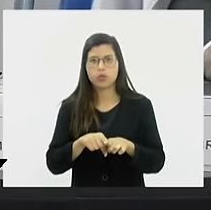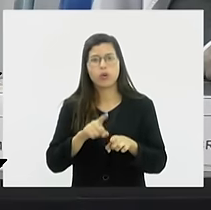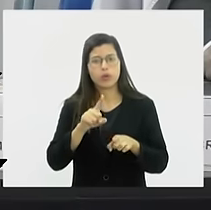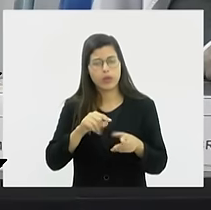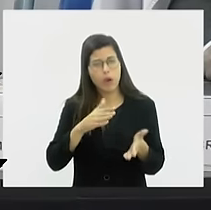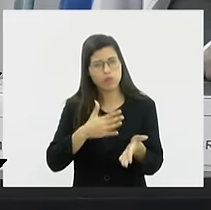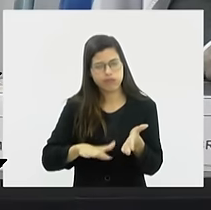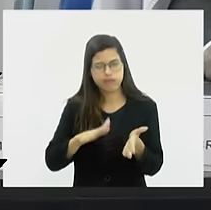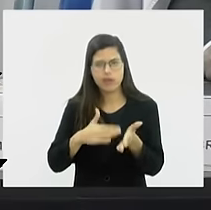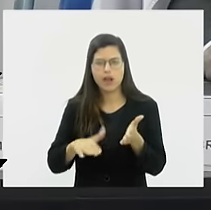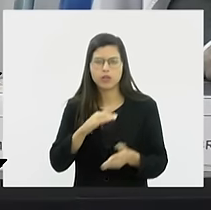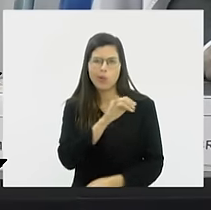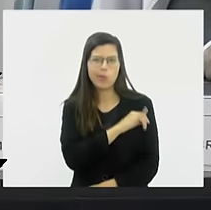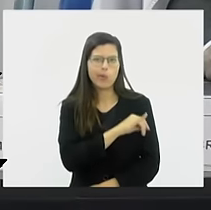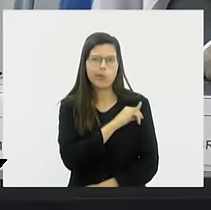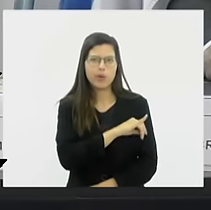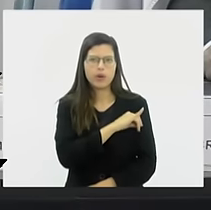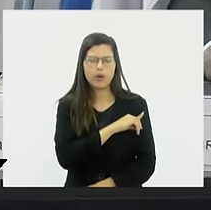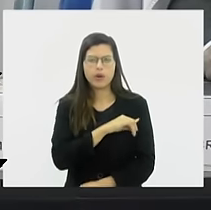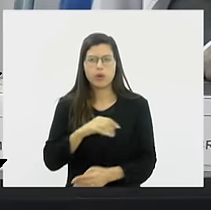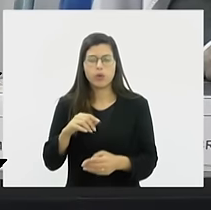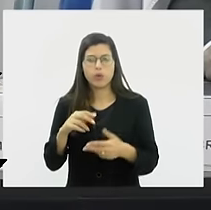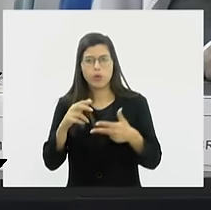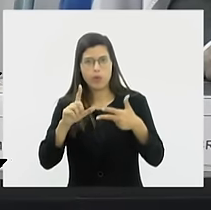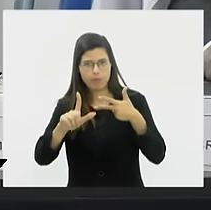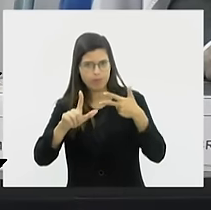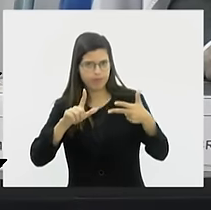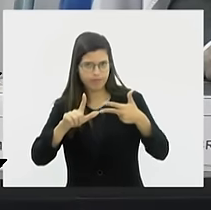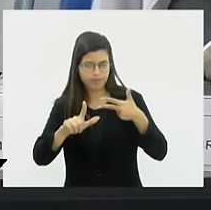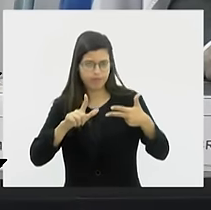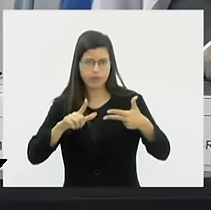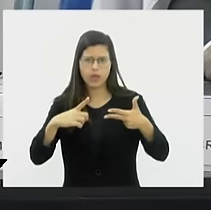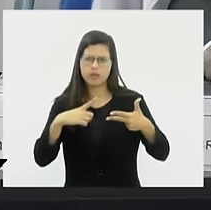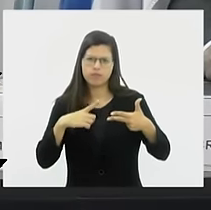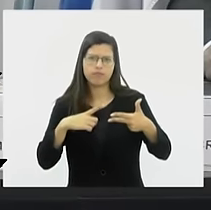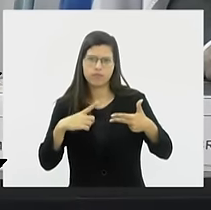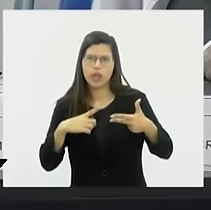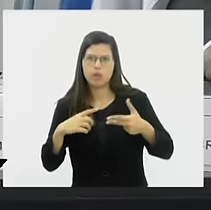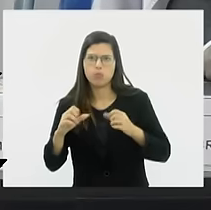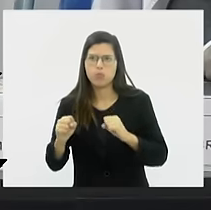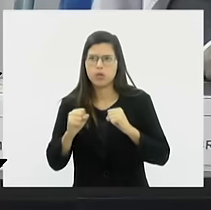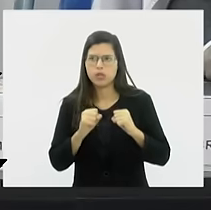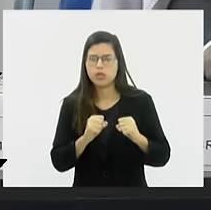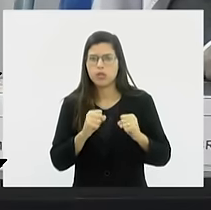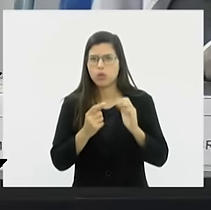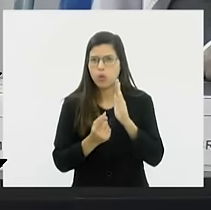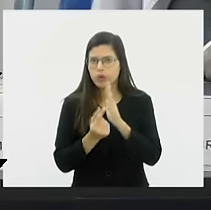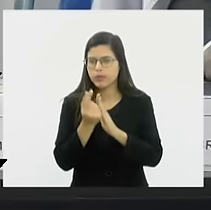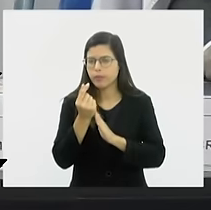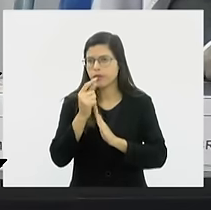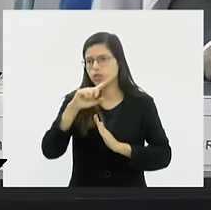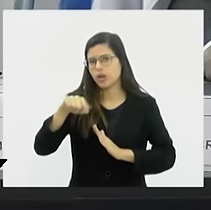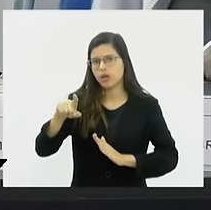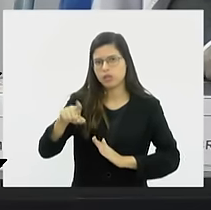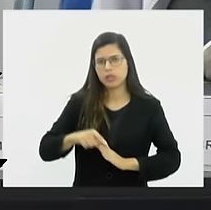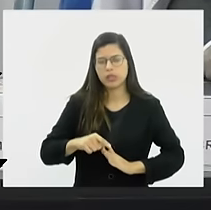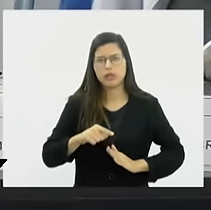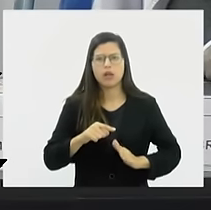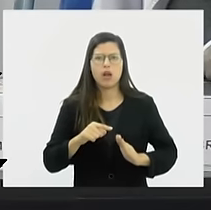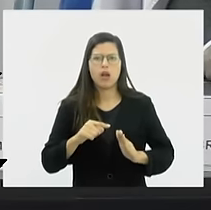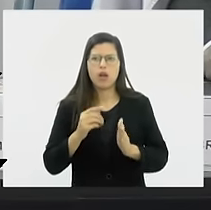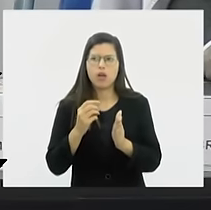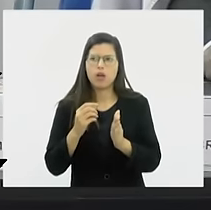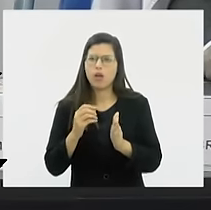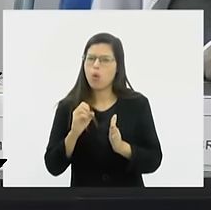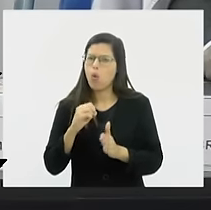Janeiro, e o Poder Legislativo tem poder, perante sua Comissão de Orçamento, de cancelar, suspender